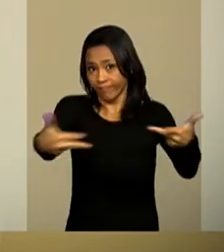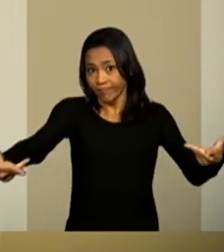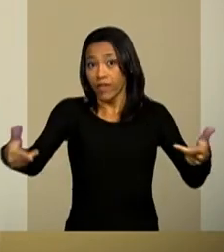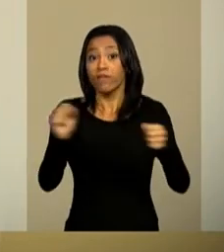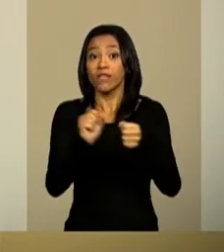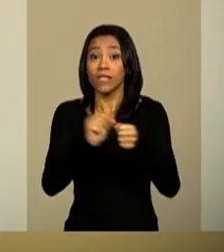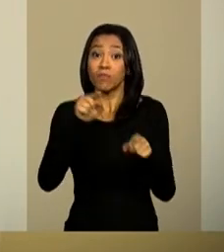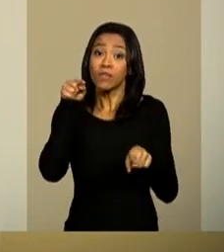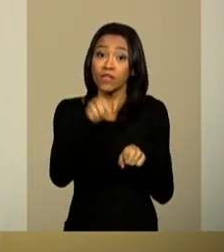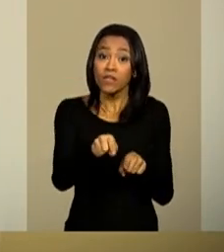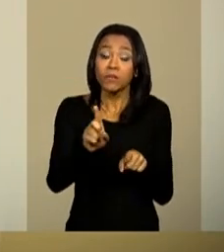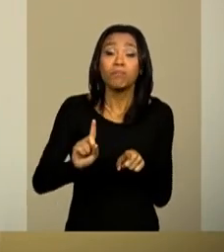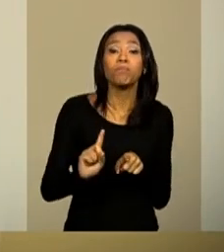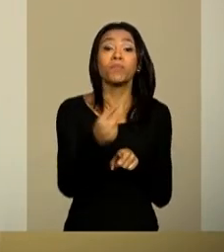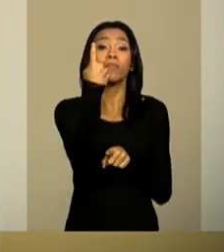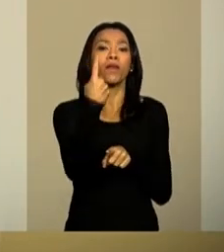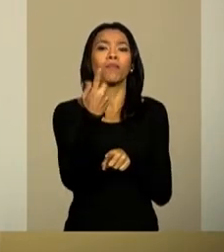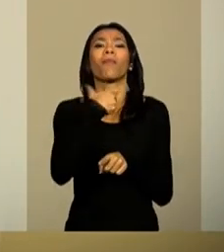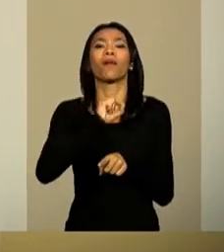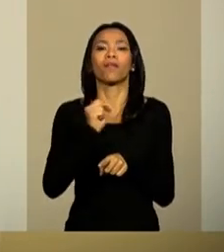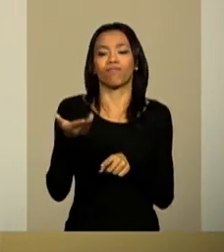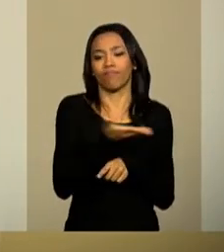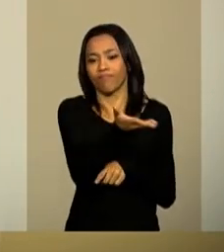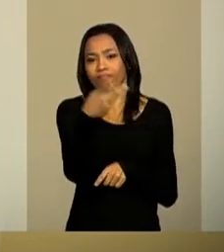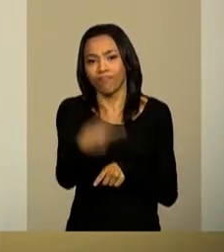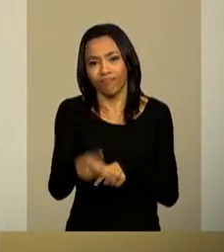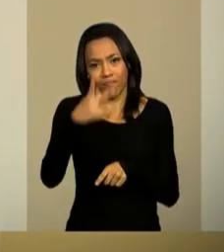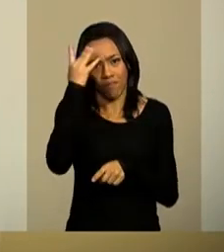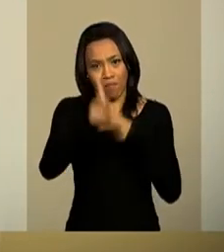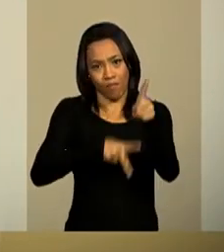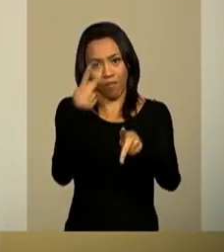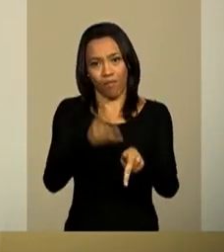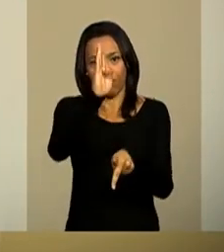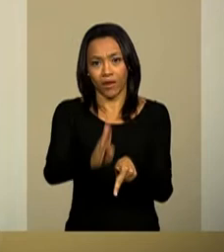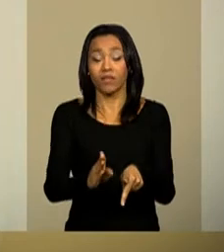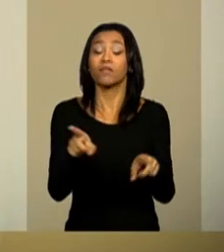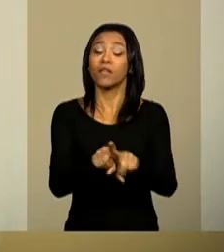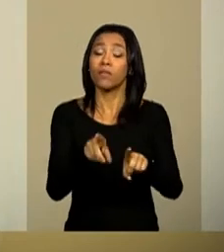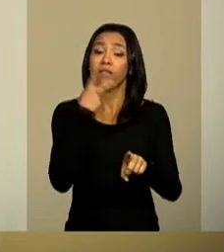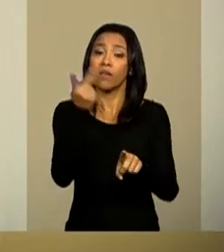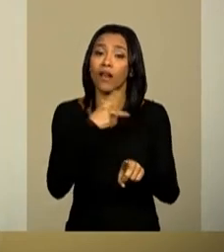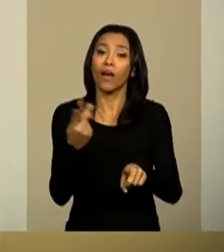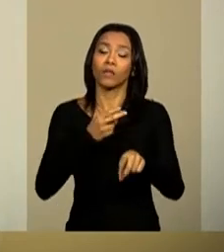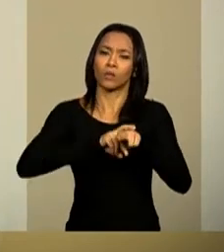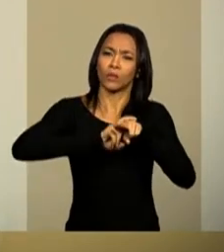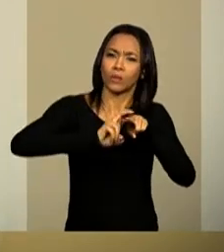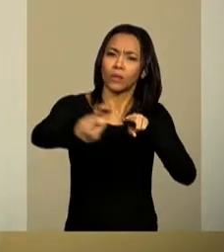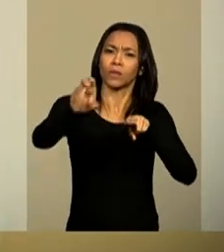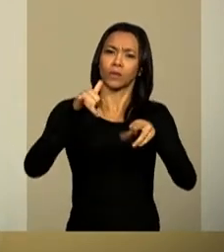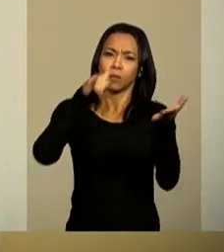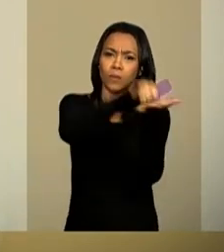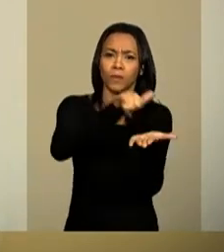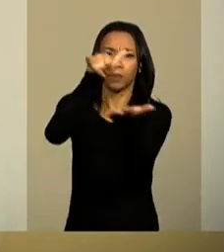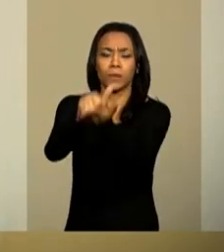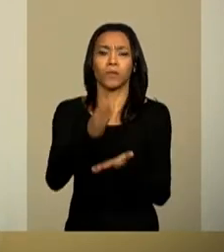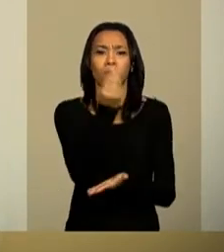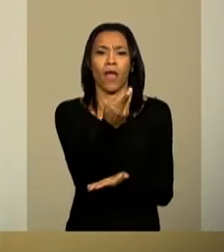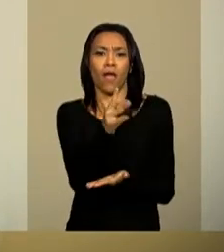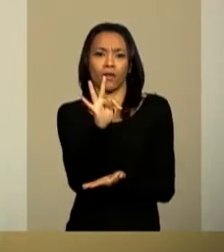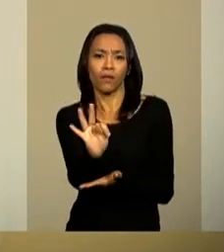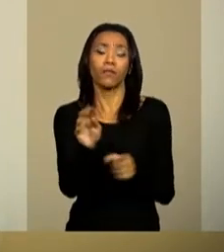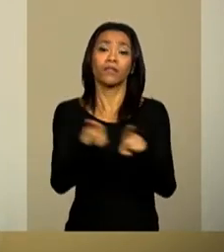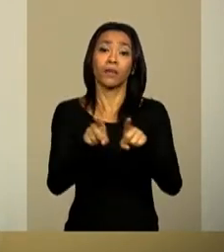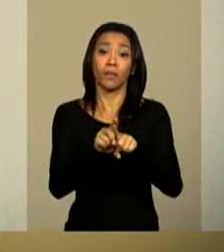em primeiro lugar, para os brasileiros. Tenho repetido que os aeroportos, os metrôs, os BRTs e